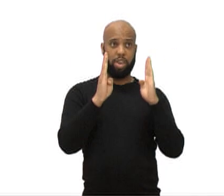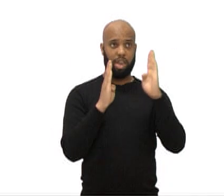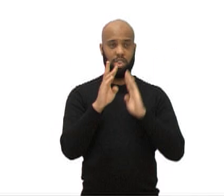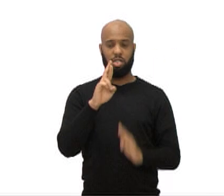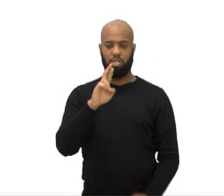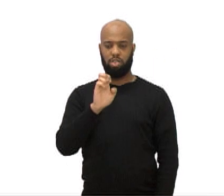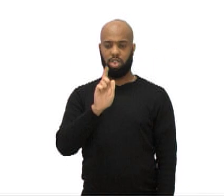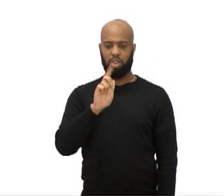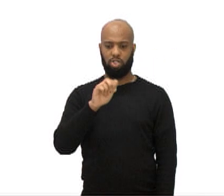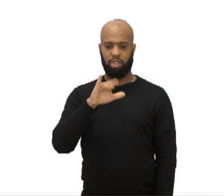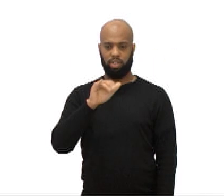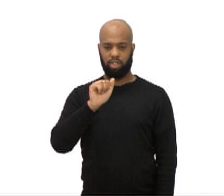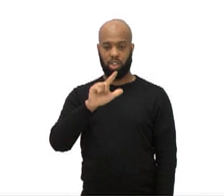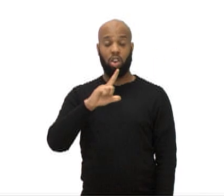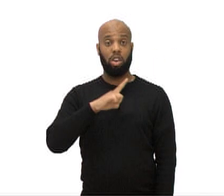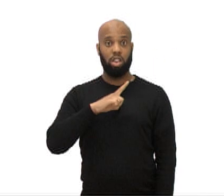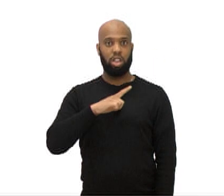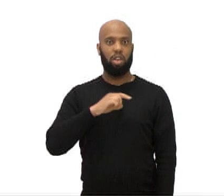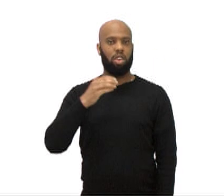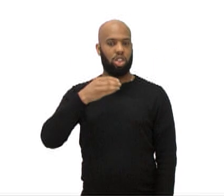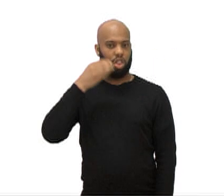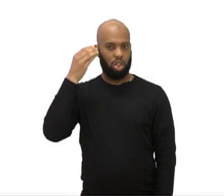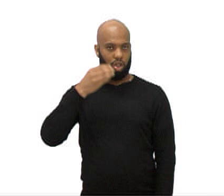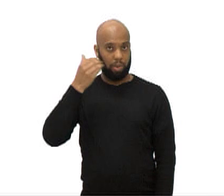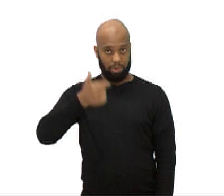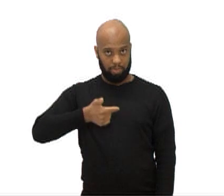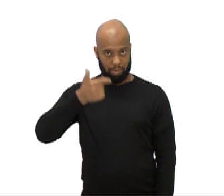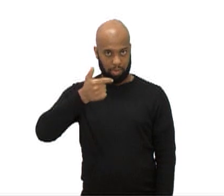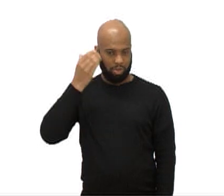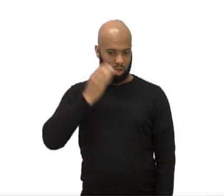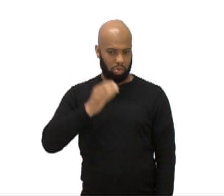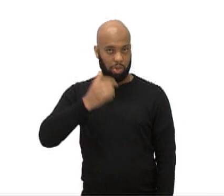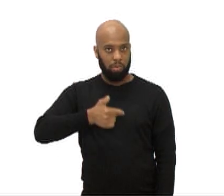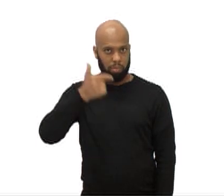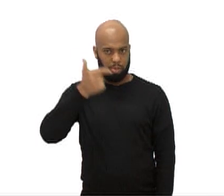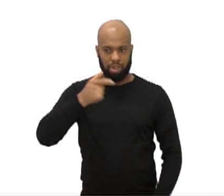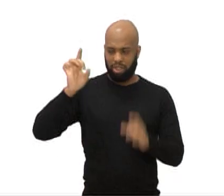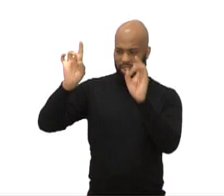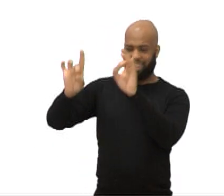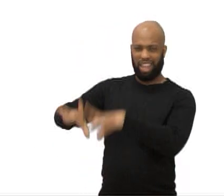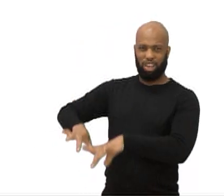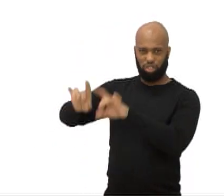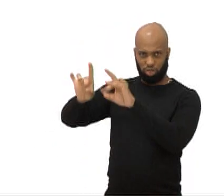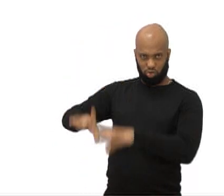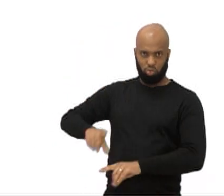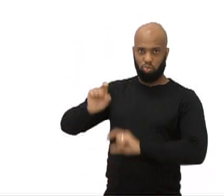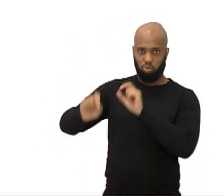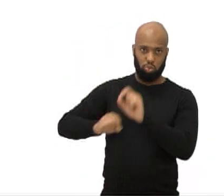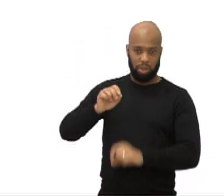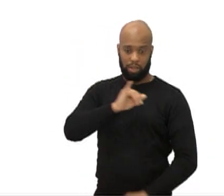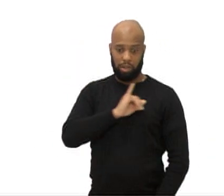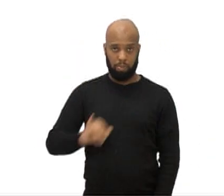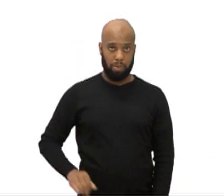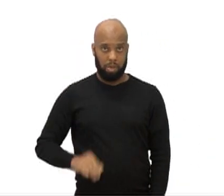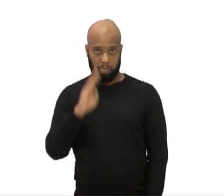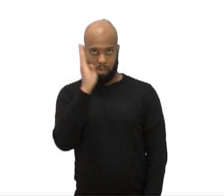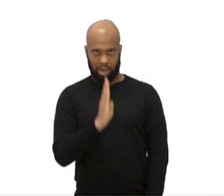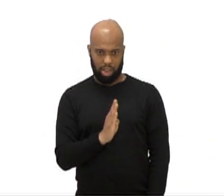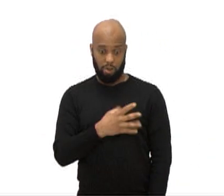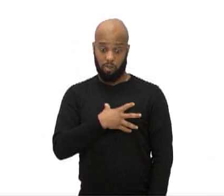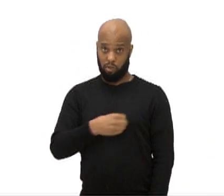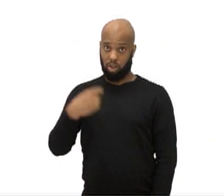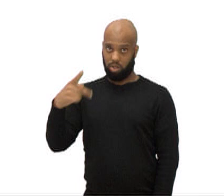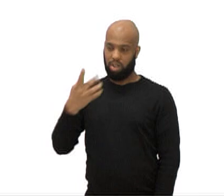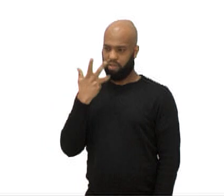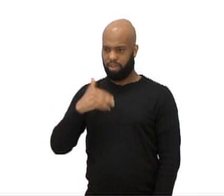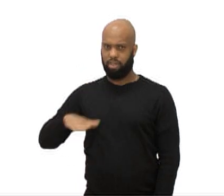regencial iniciou-se quando Dom Pedro I abdicou do trono do Império Brasileiro em favor do filho, que era uma criança na época. A administração